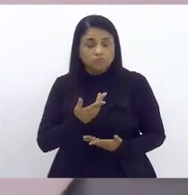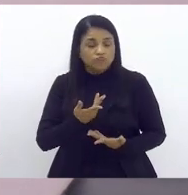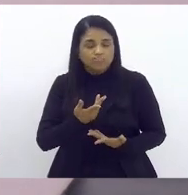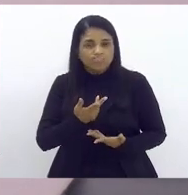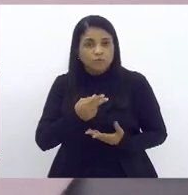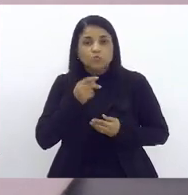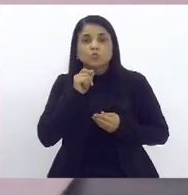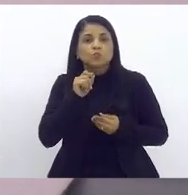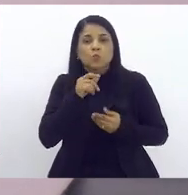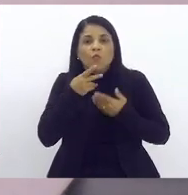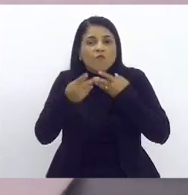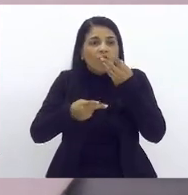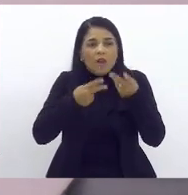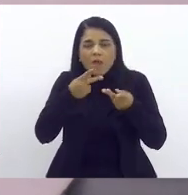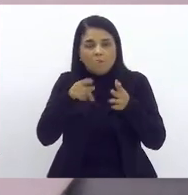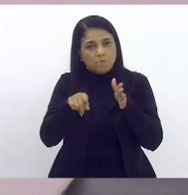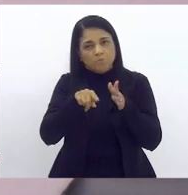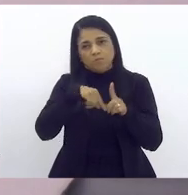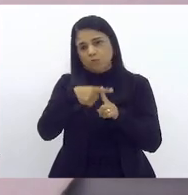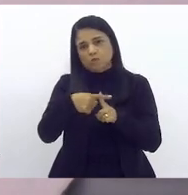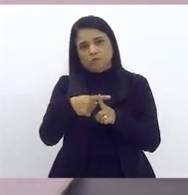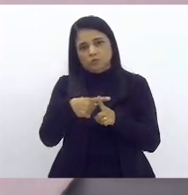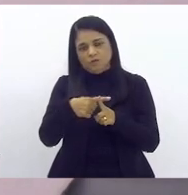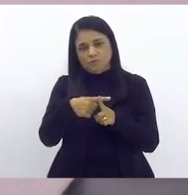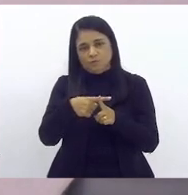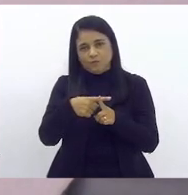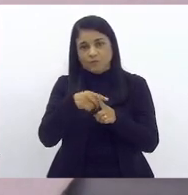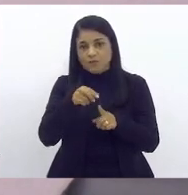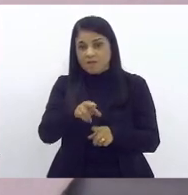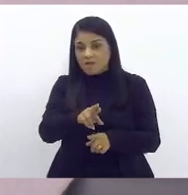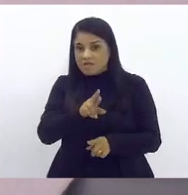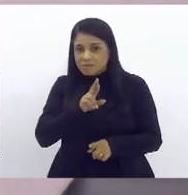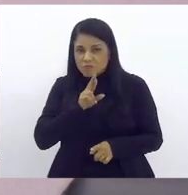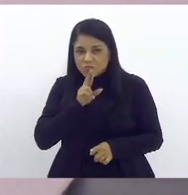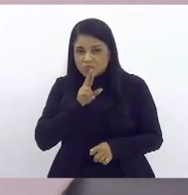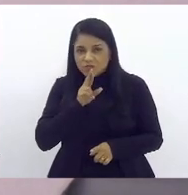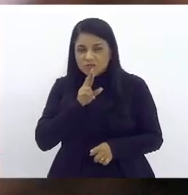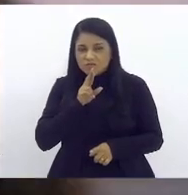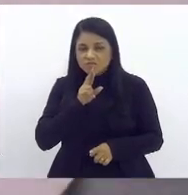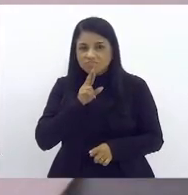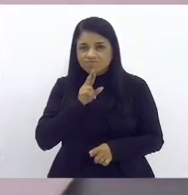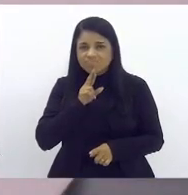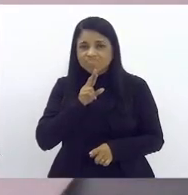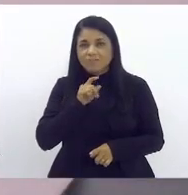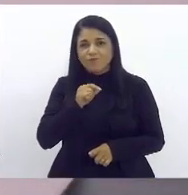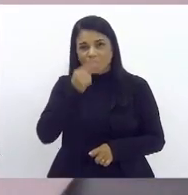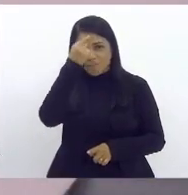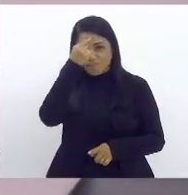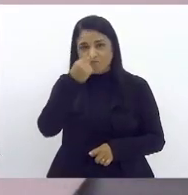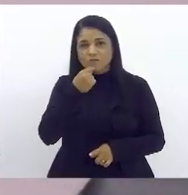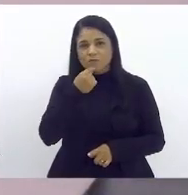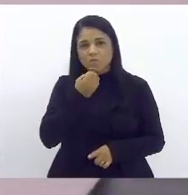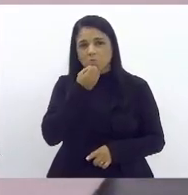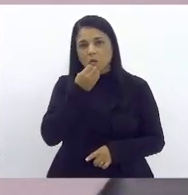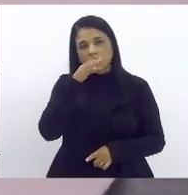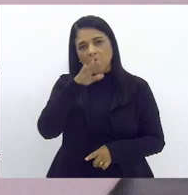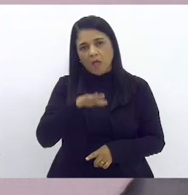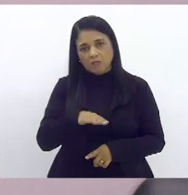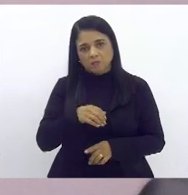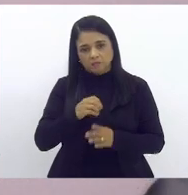falar de positivo. A resposta foi uma figurinha de boa tarde.